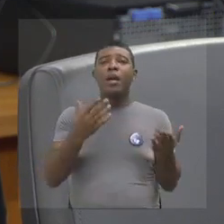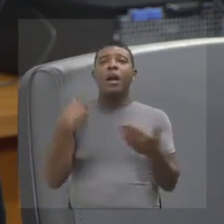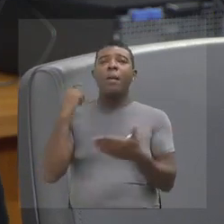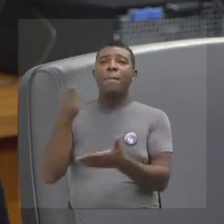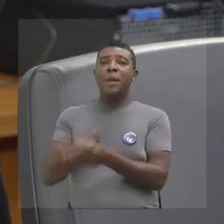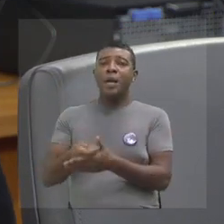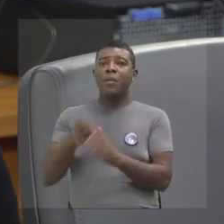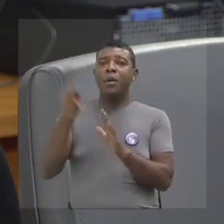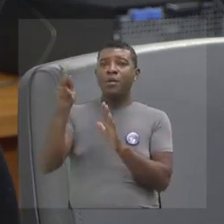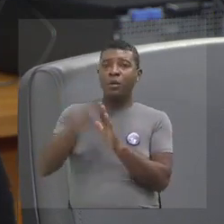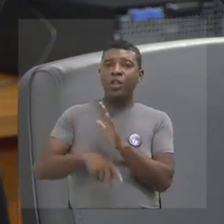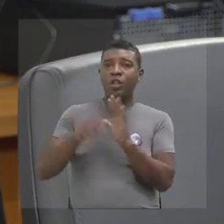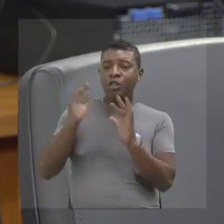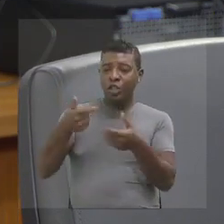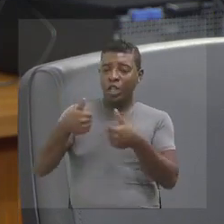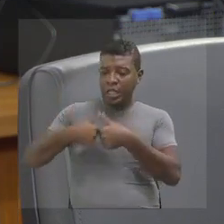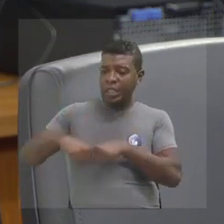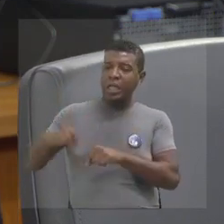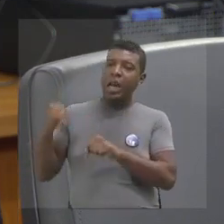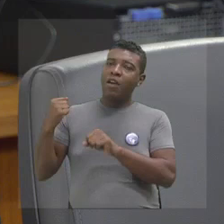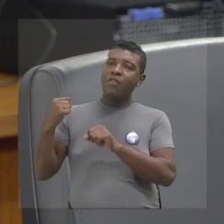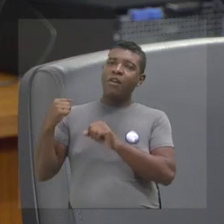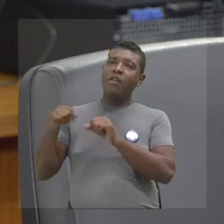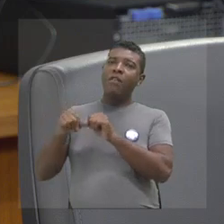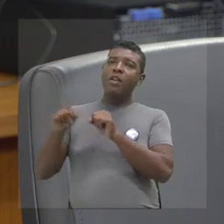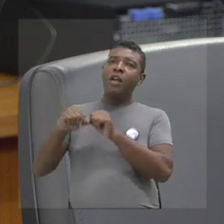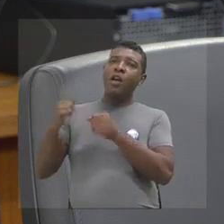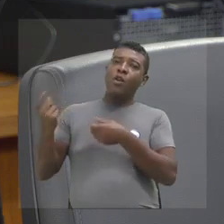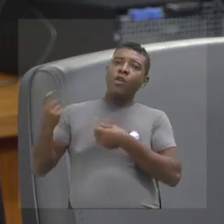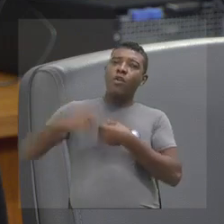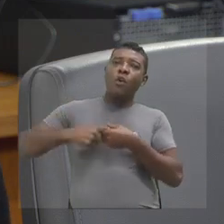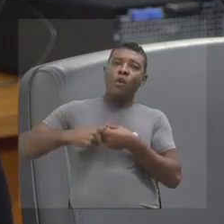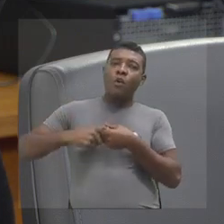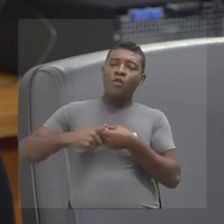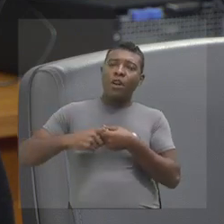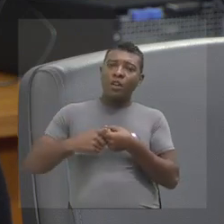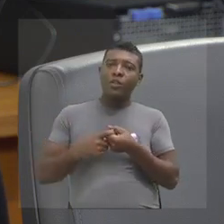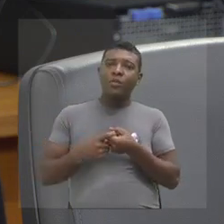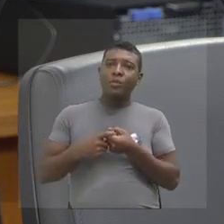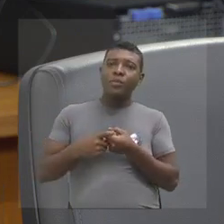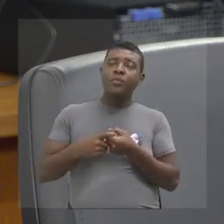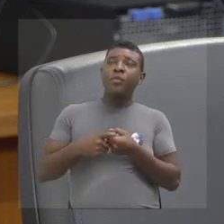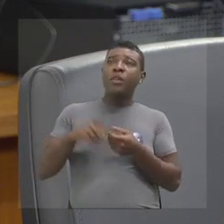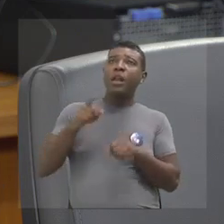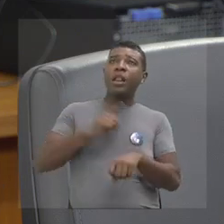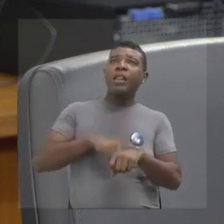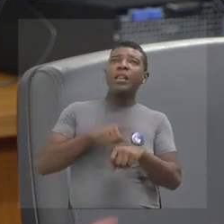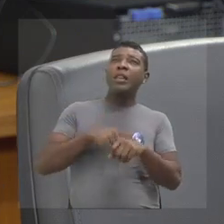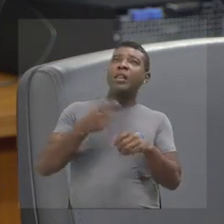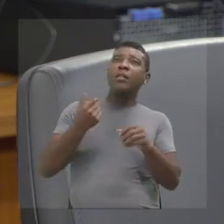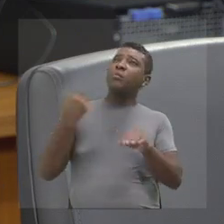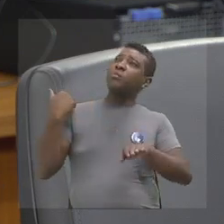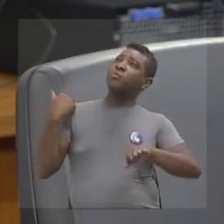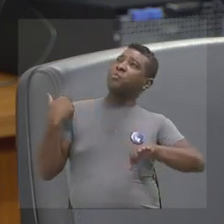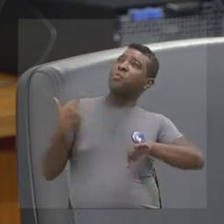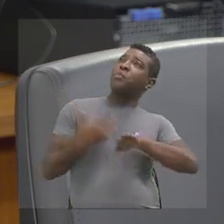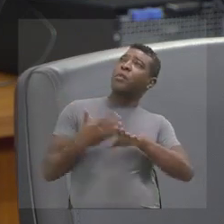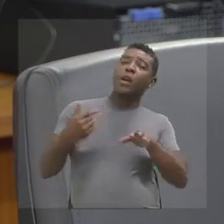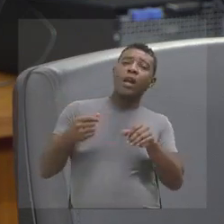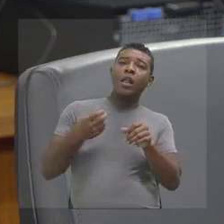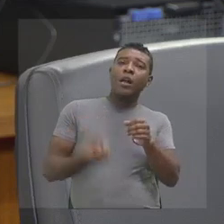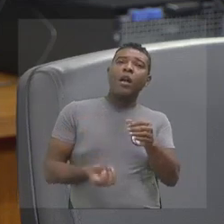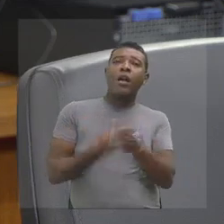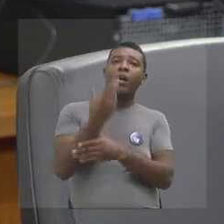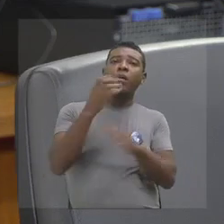já estavam em execução dos convênios nós não há algum tempo não lançamos um novo edital por isso que nós precisamos